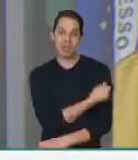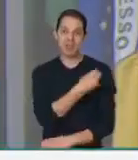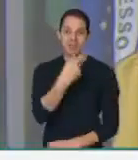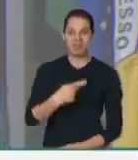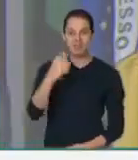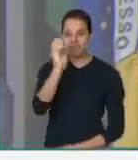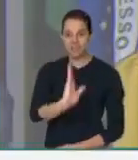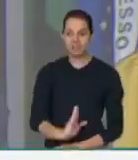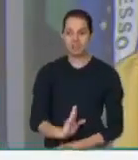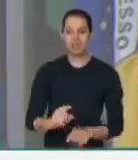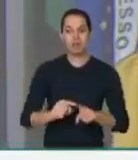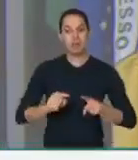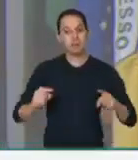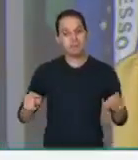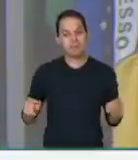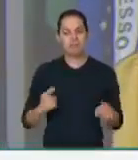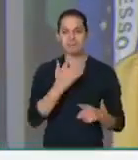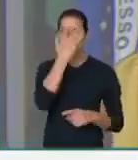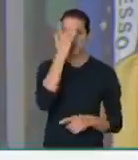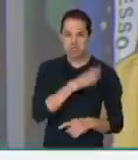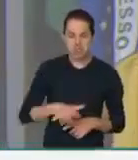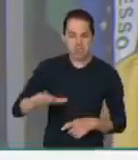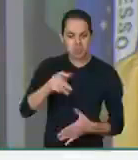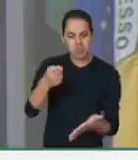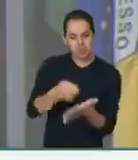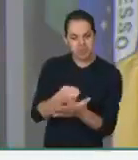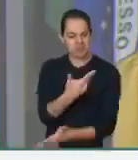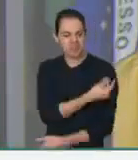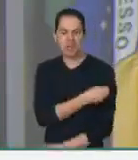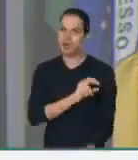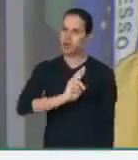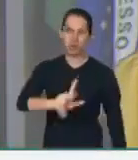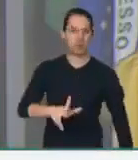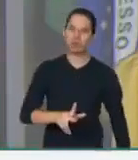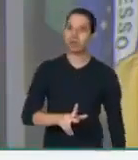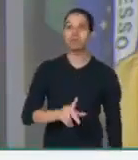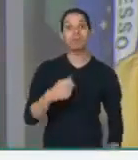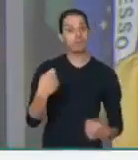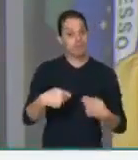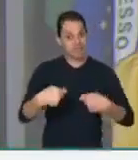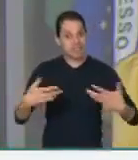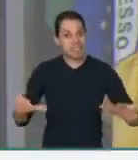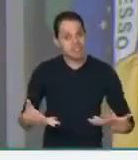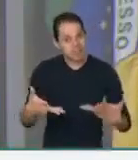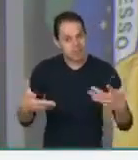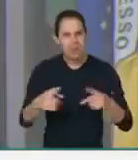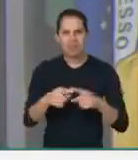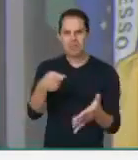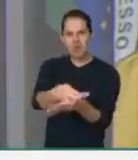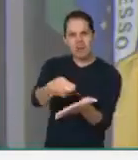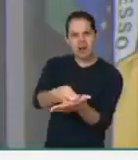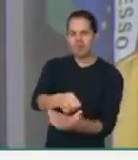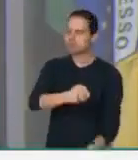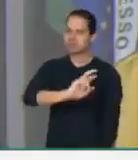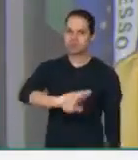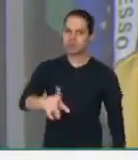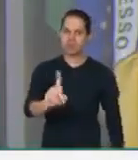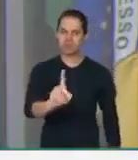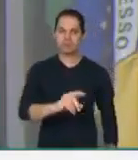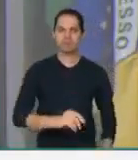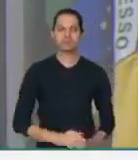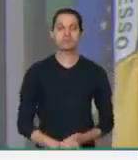mais ninguém pode ser obrigado a tomar vacina deve ser estimulada mas jamais obrigatória